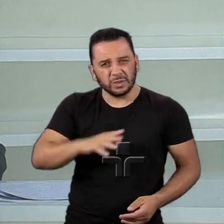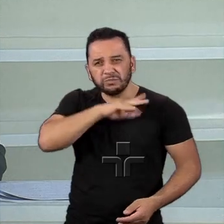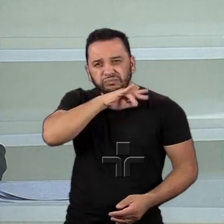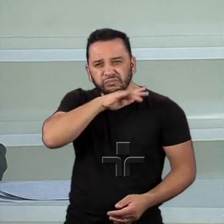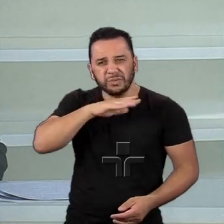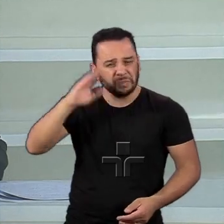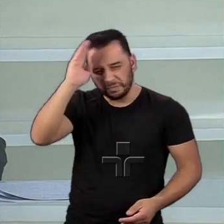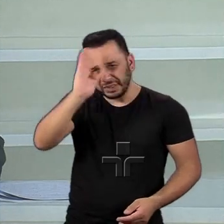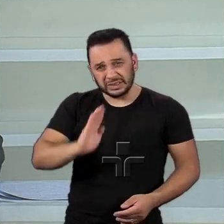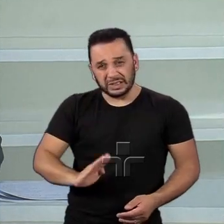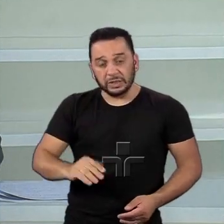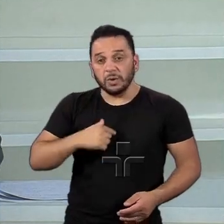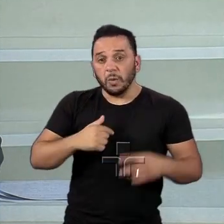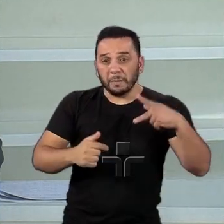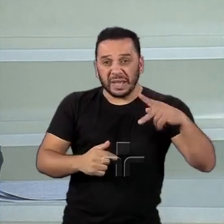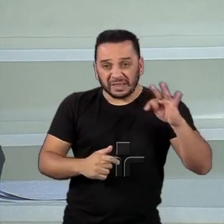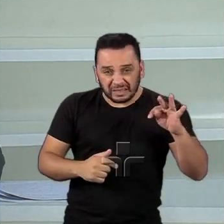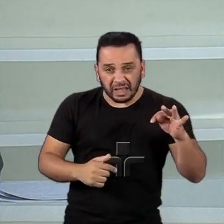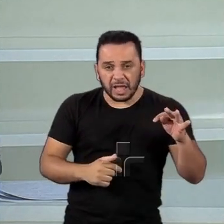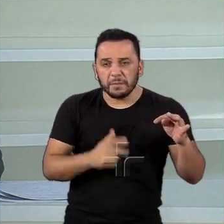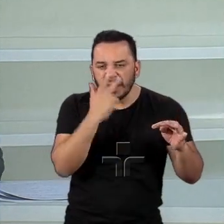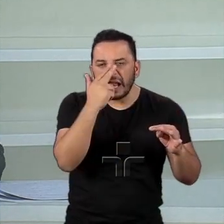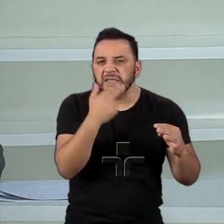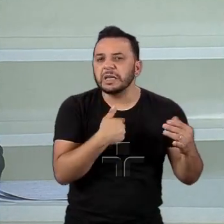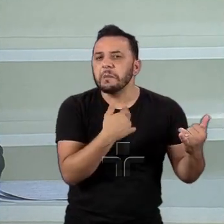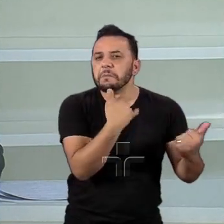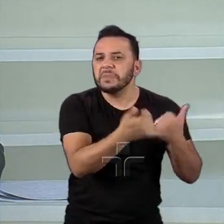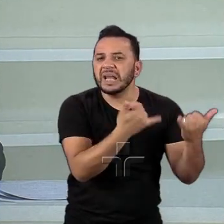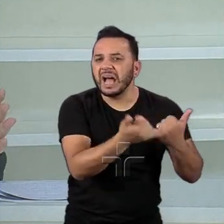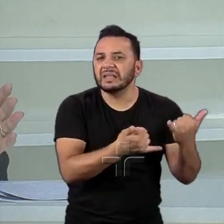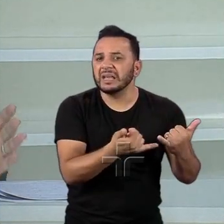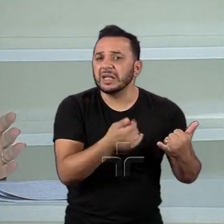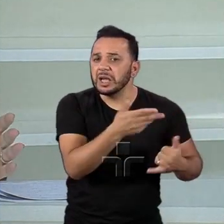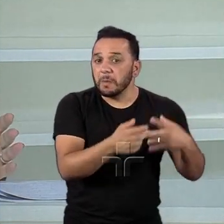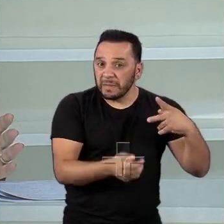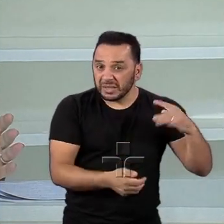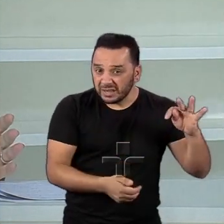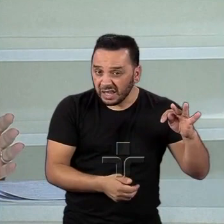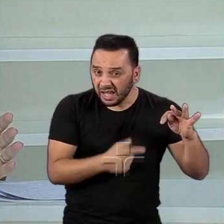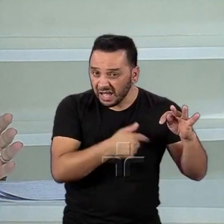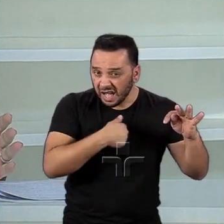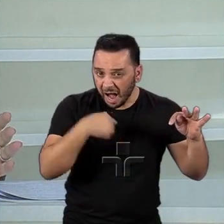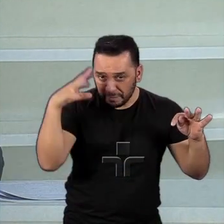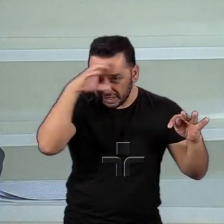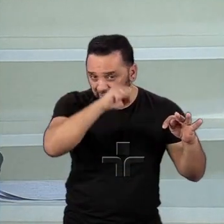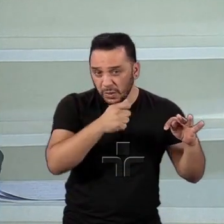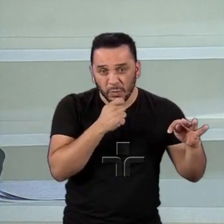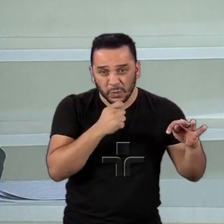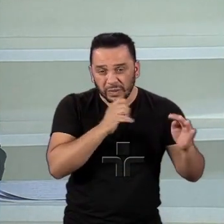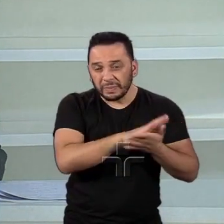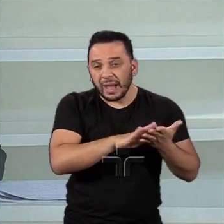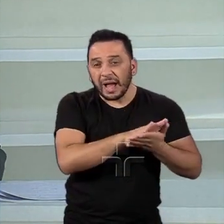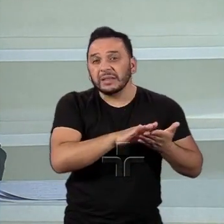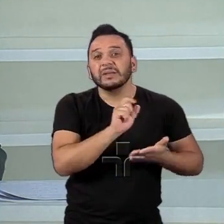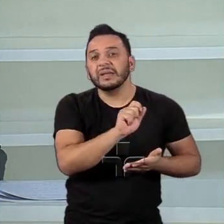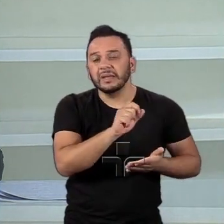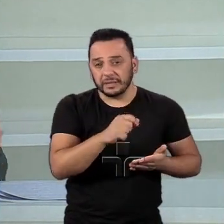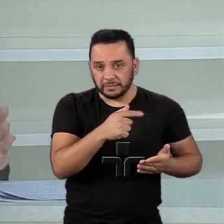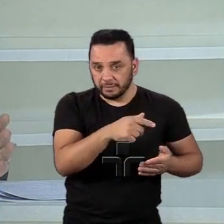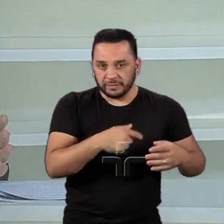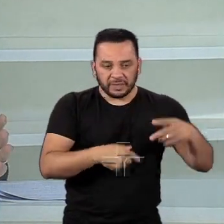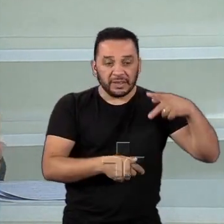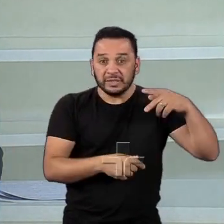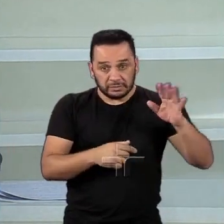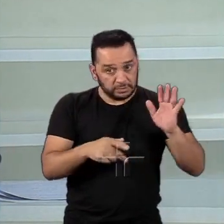do abismo, e o PT não aprendeu que ganhar uma eleição não significa levar.